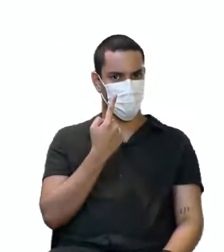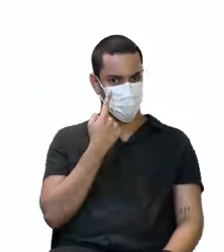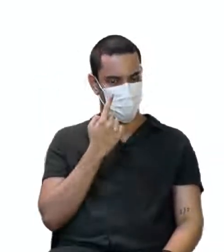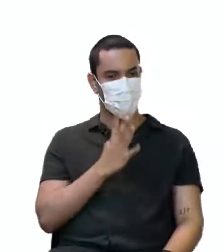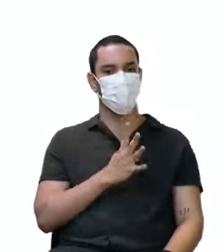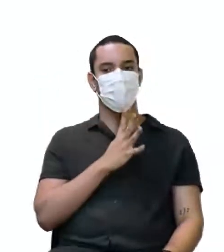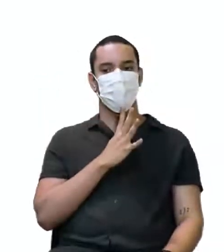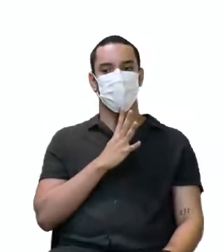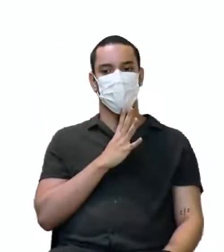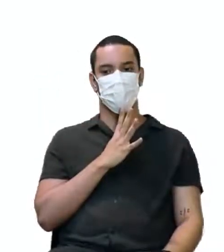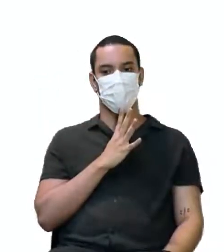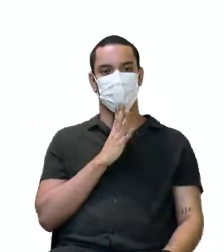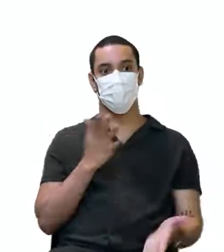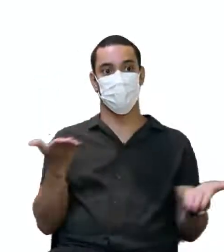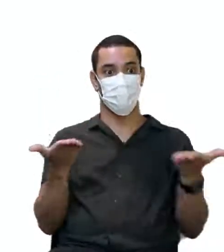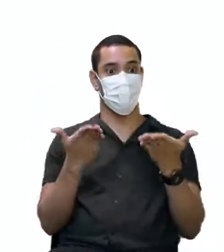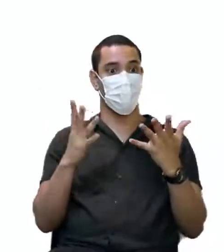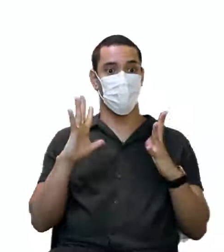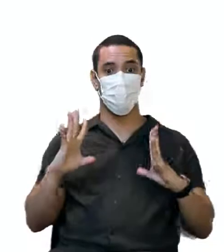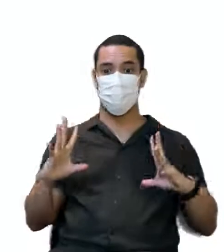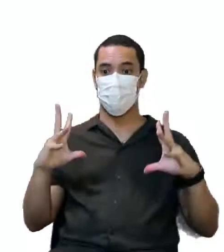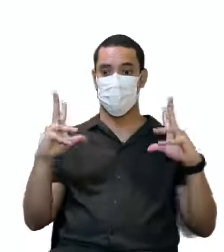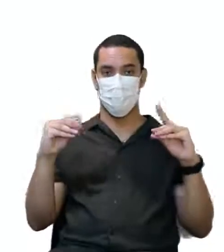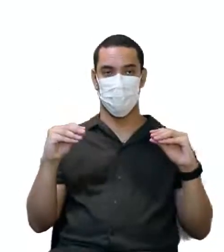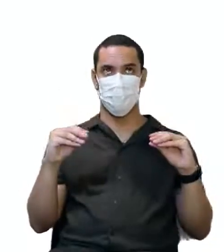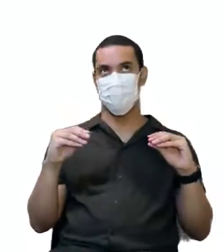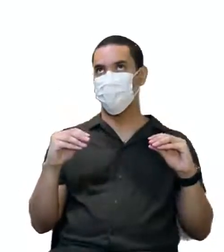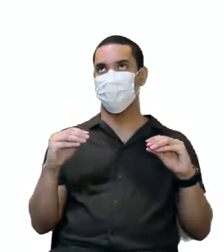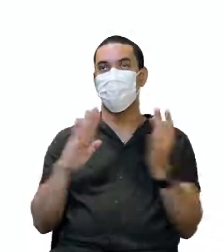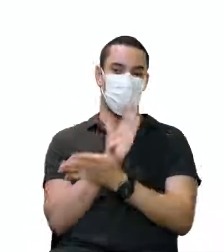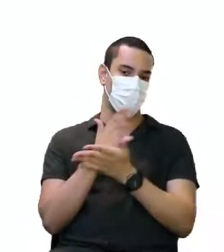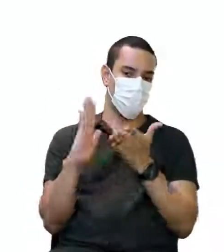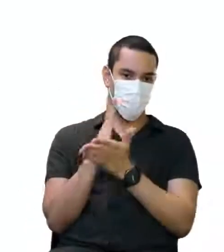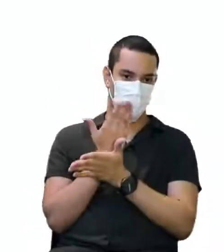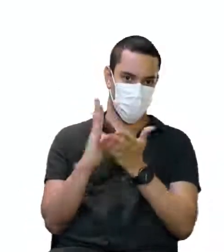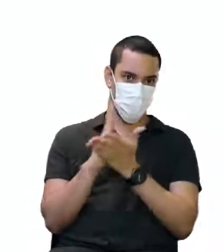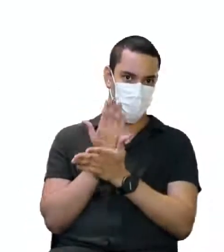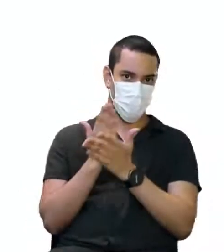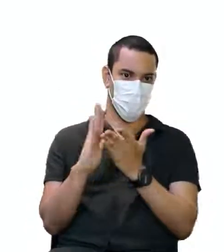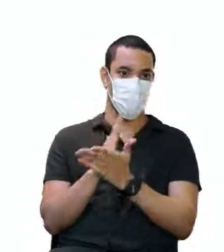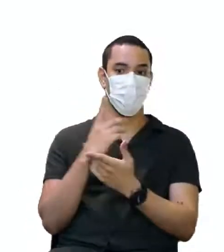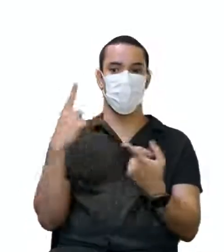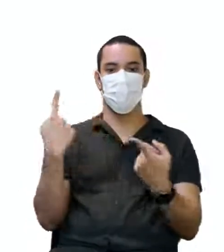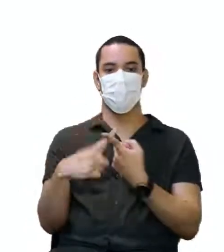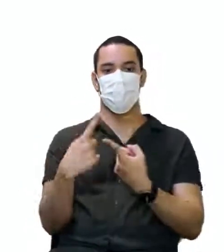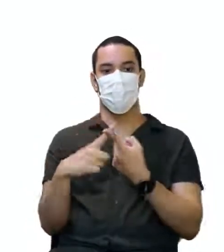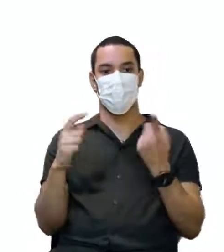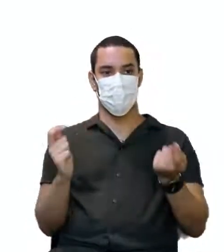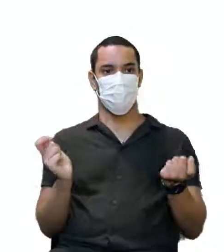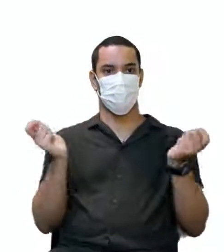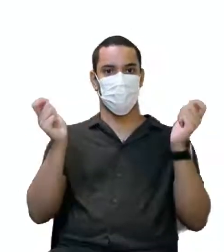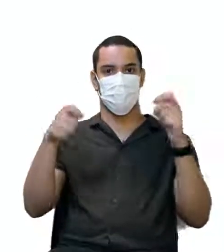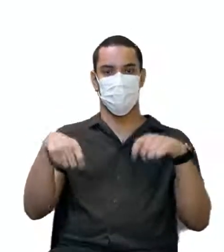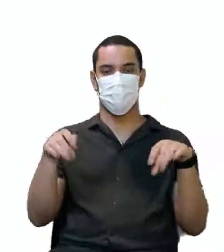Então, agora a gente vai ver todos os, né, todos não, alguns deles que